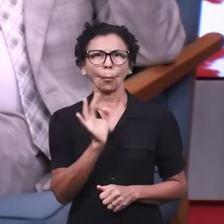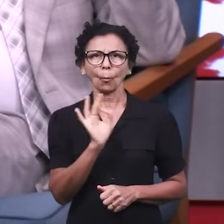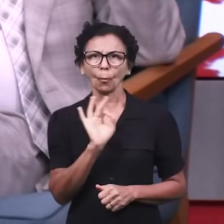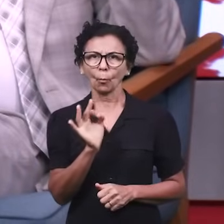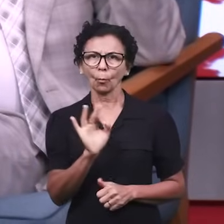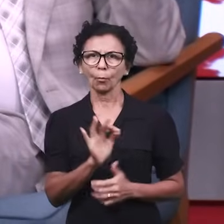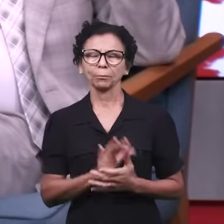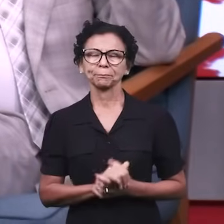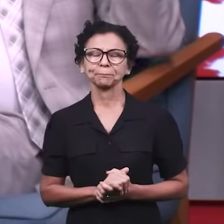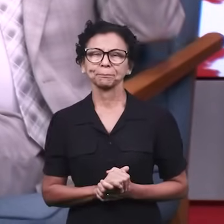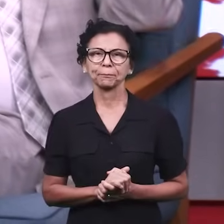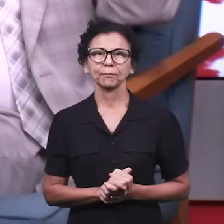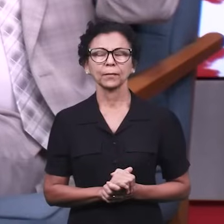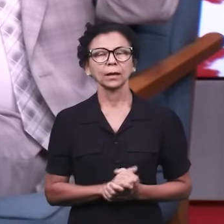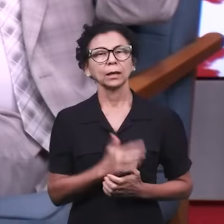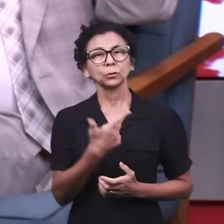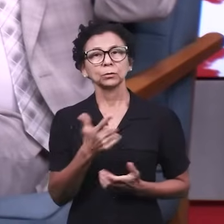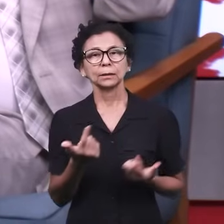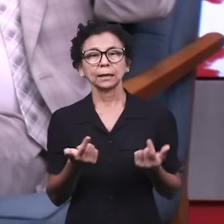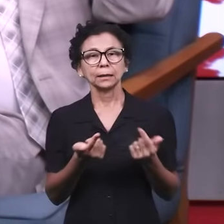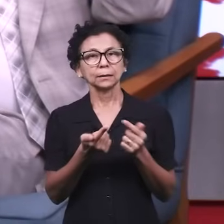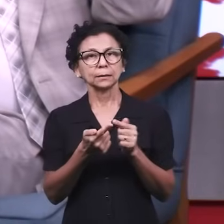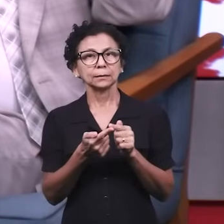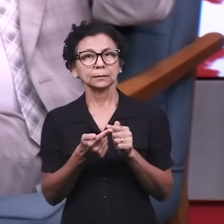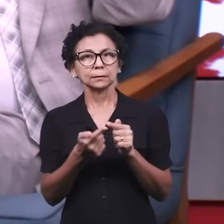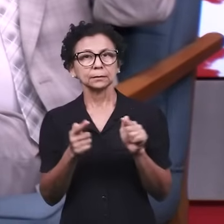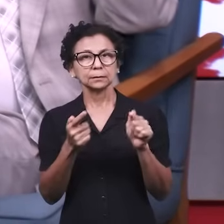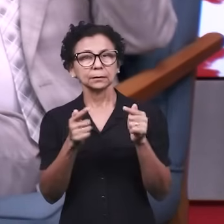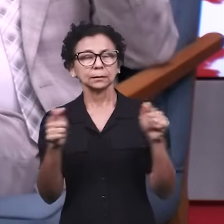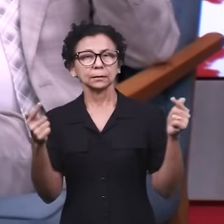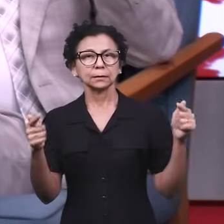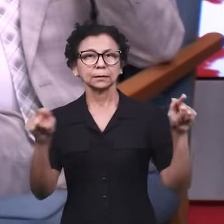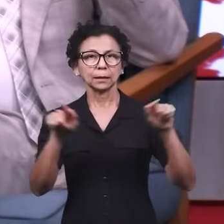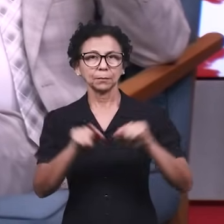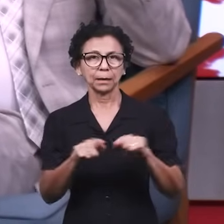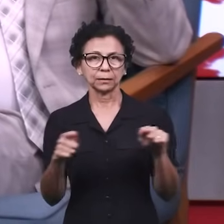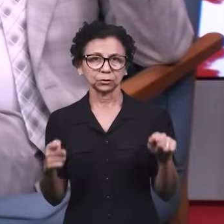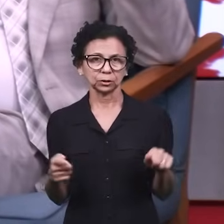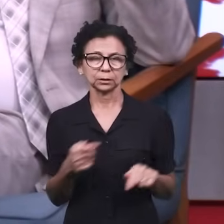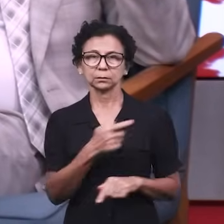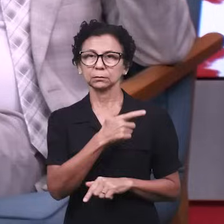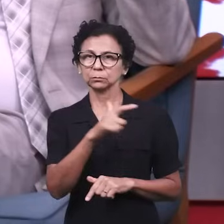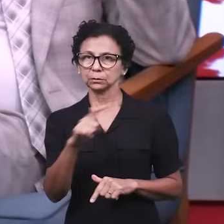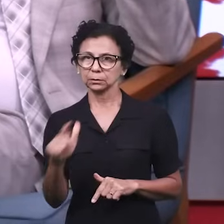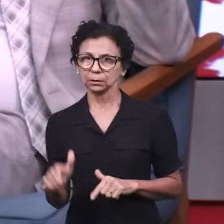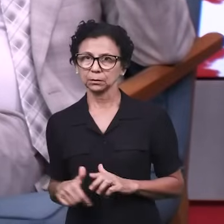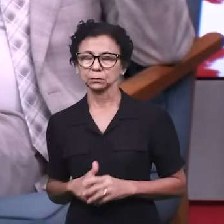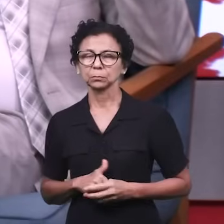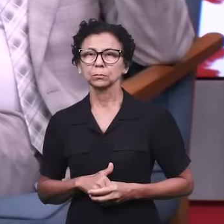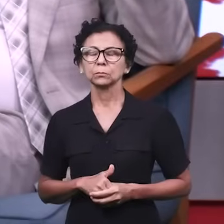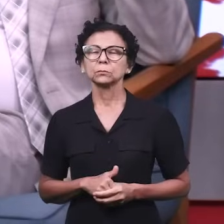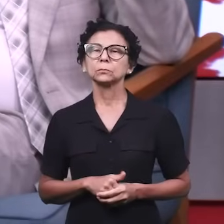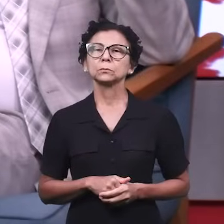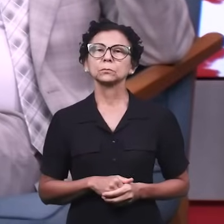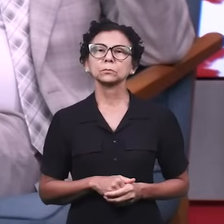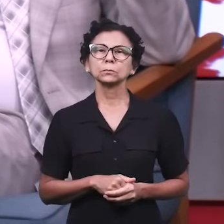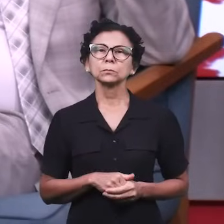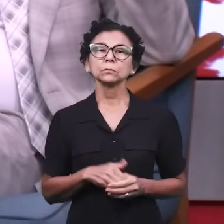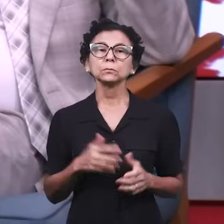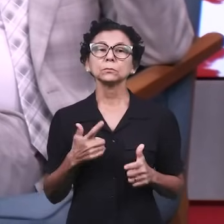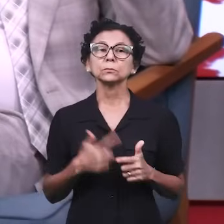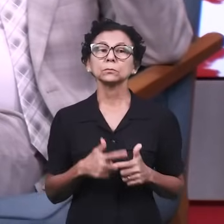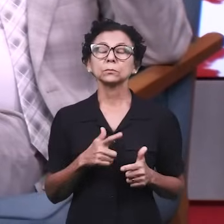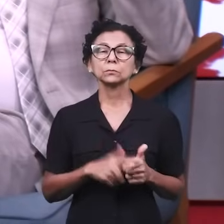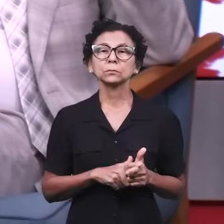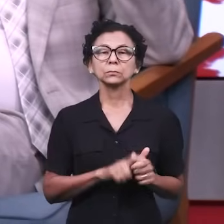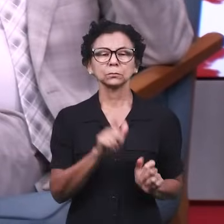desconhecida. E todos entendiam na sua própria língua. Por quê? Porque tinha em volta